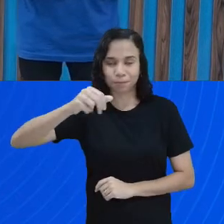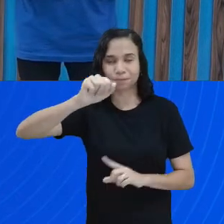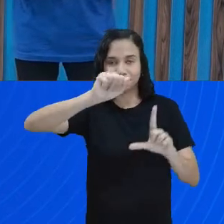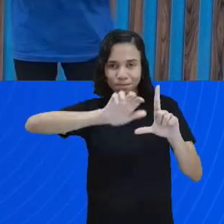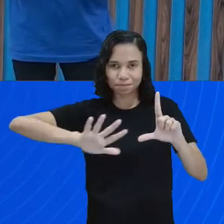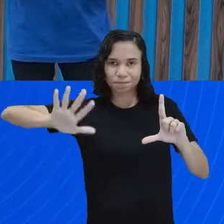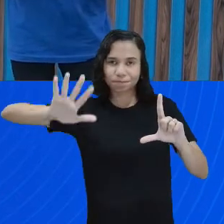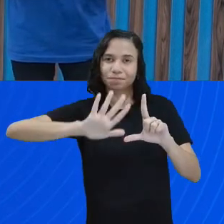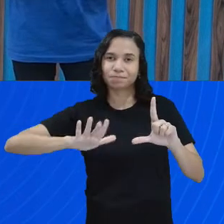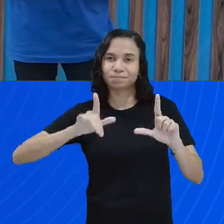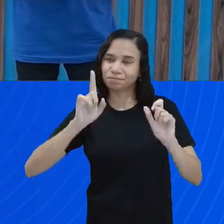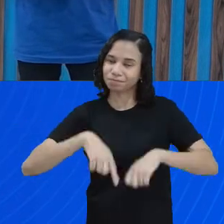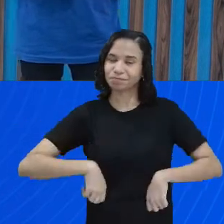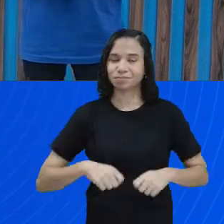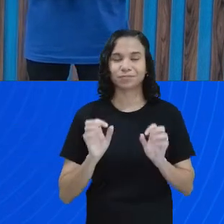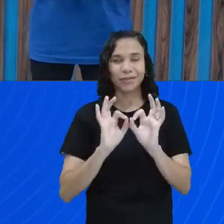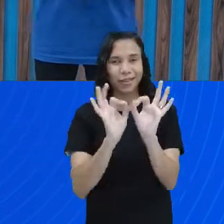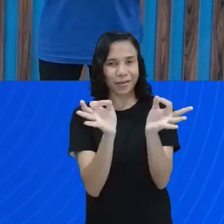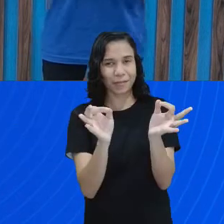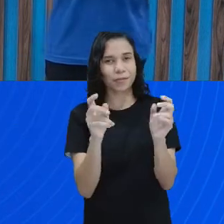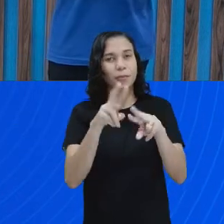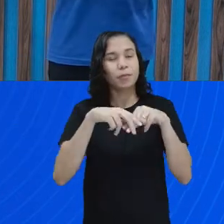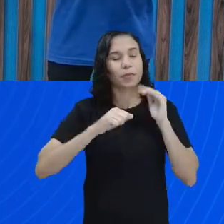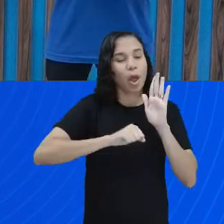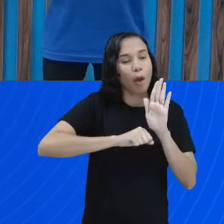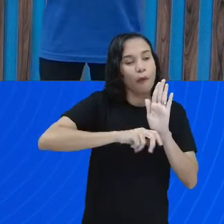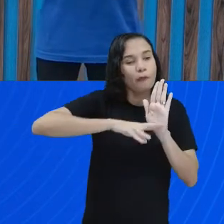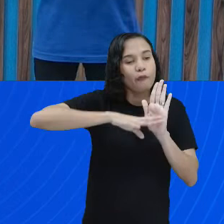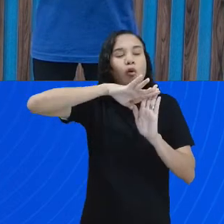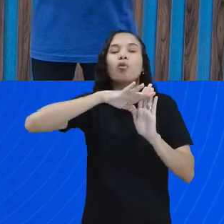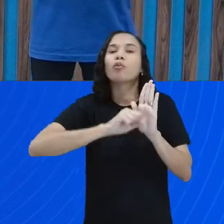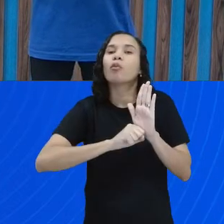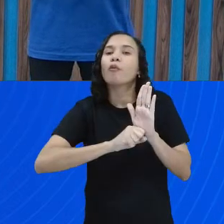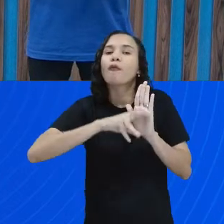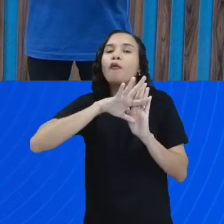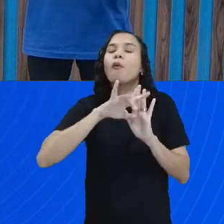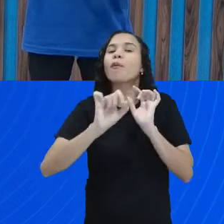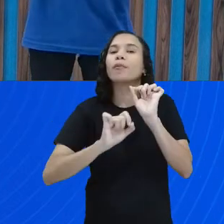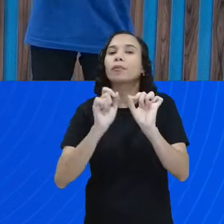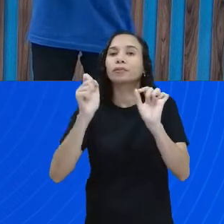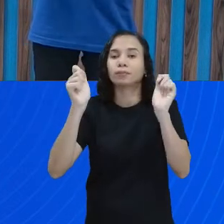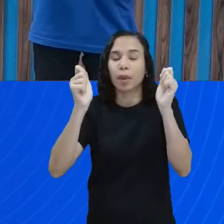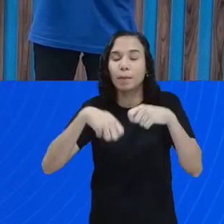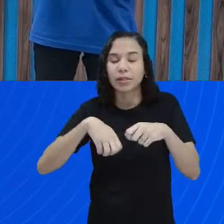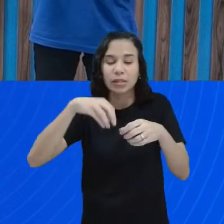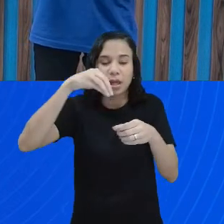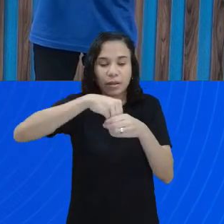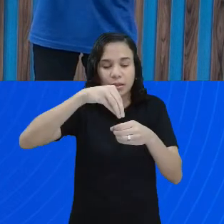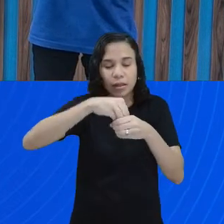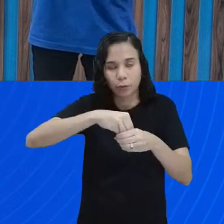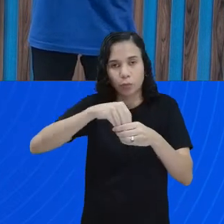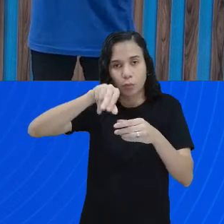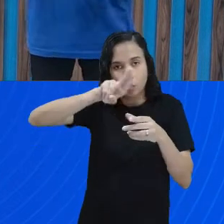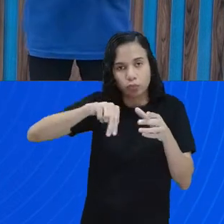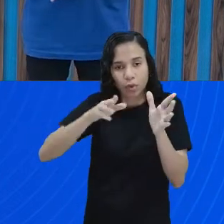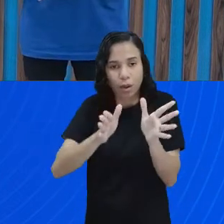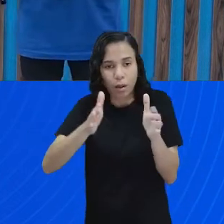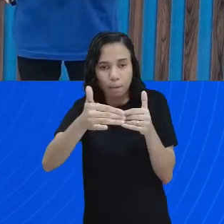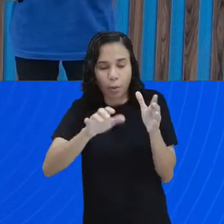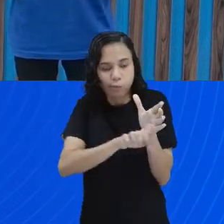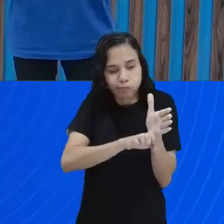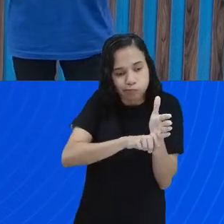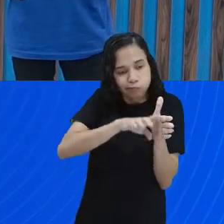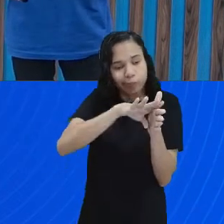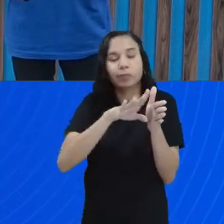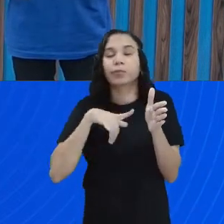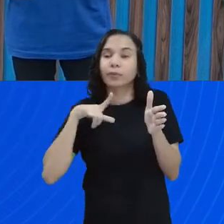área. Aí, simples, tranquilo, né? Então, volume, não esquece, vai ser o espaço ocupado, que é a área, e aí a gente vai pegar